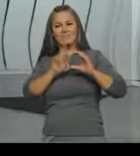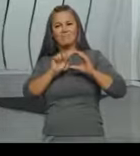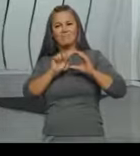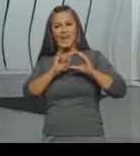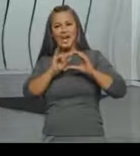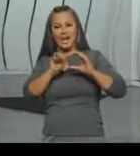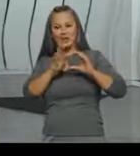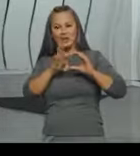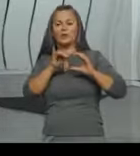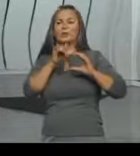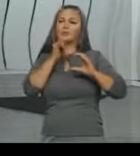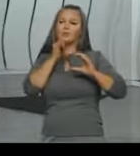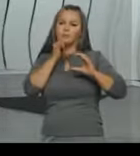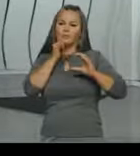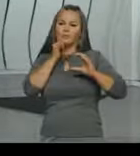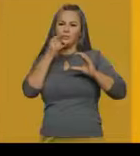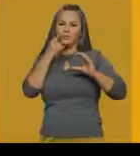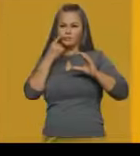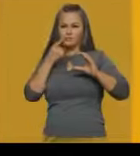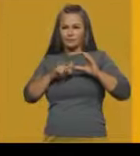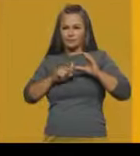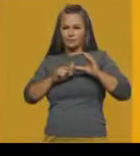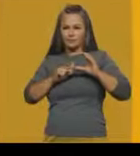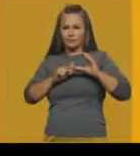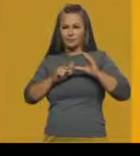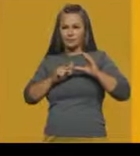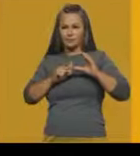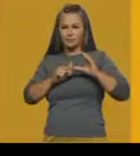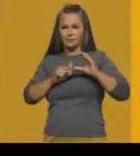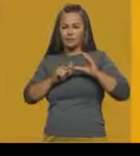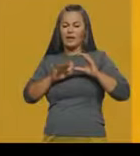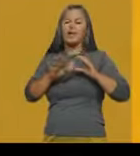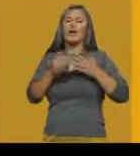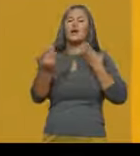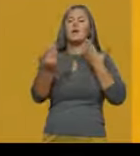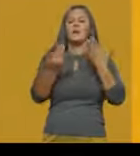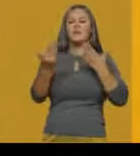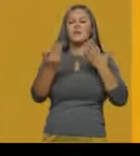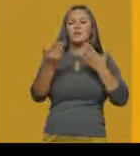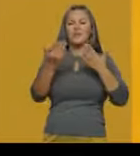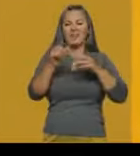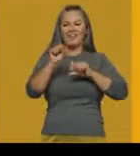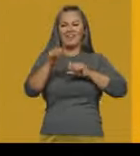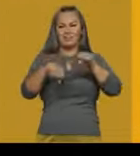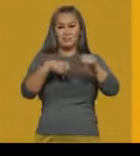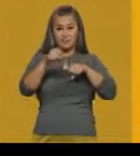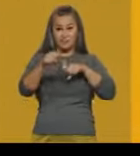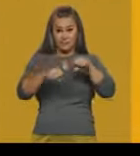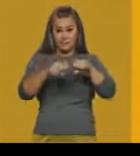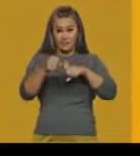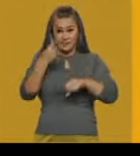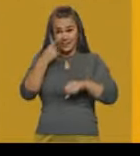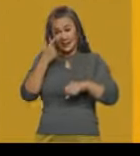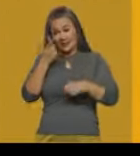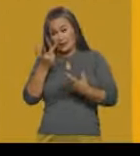né? Isso? Vamos trocar até a cor aqui, ó. Esse aqui é o nosso aro, certo?